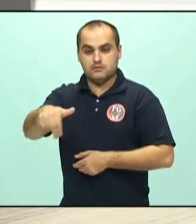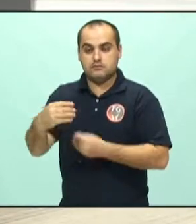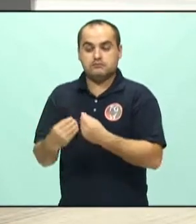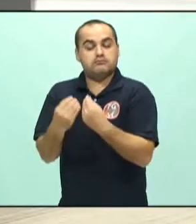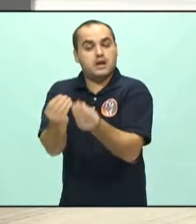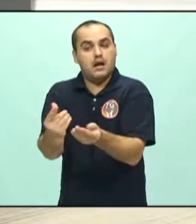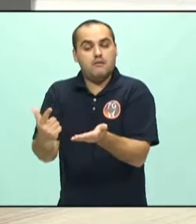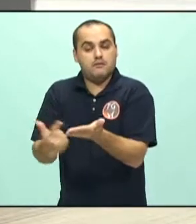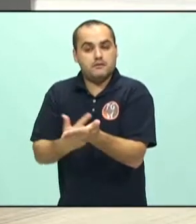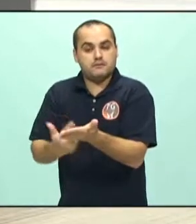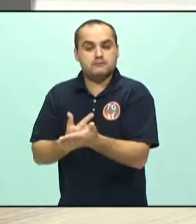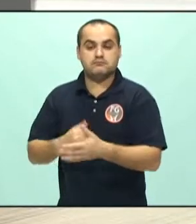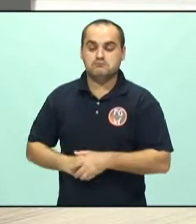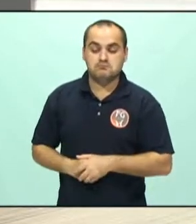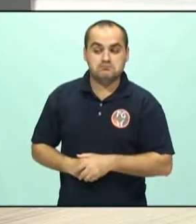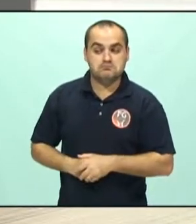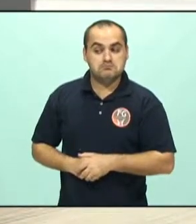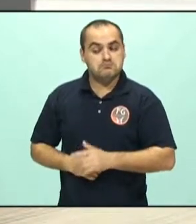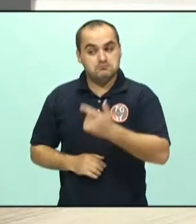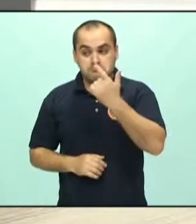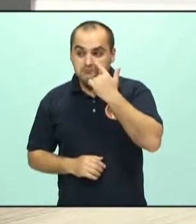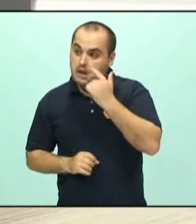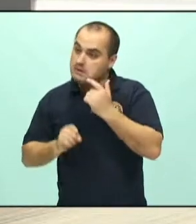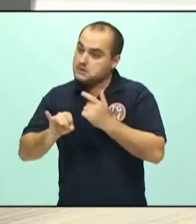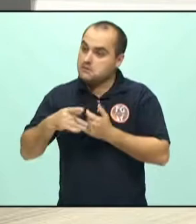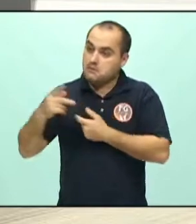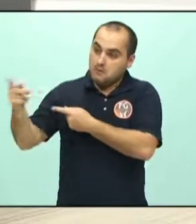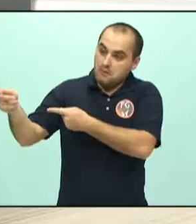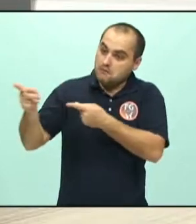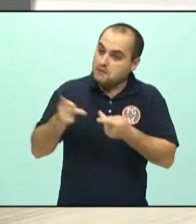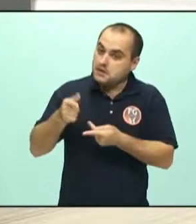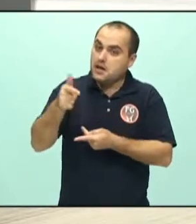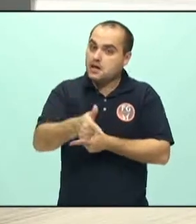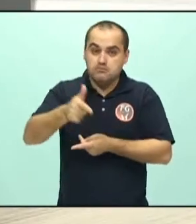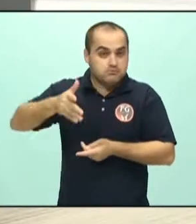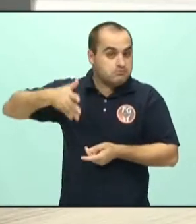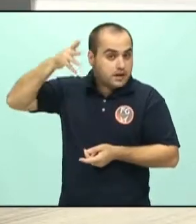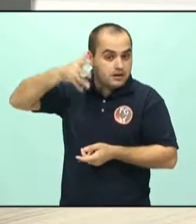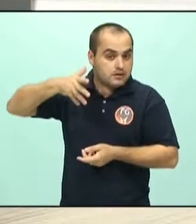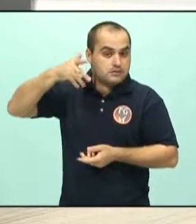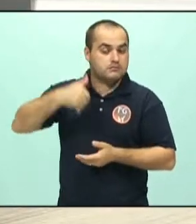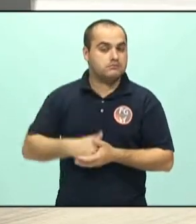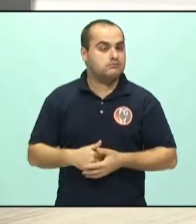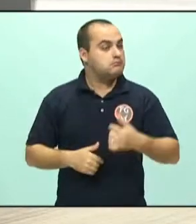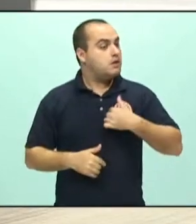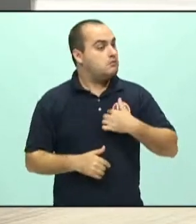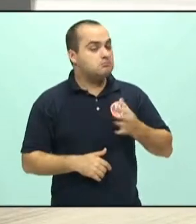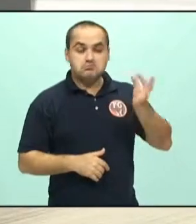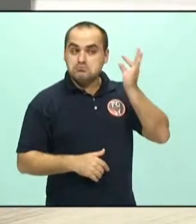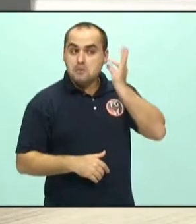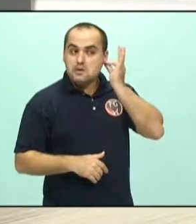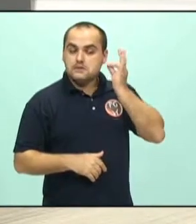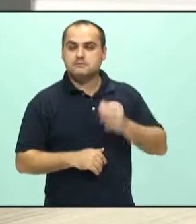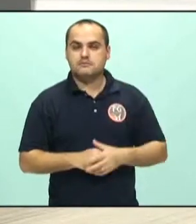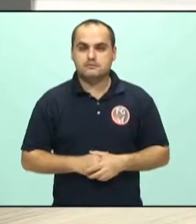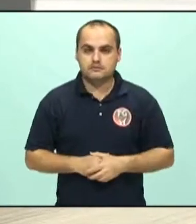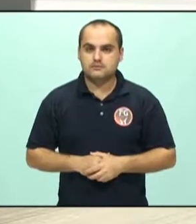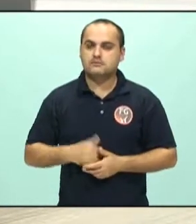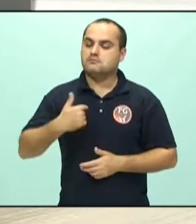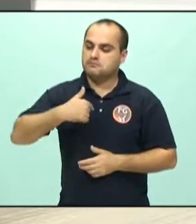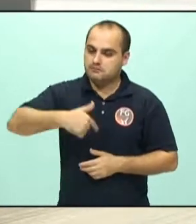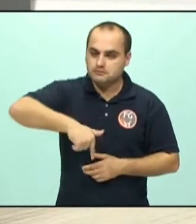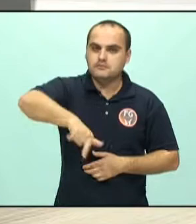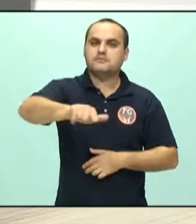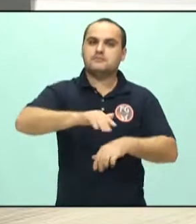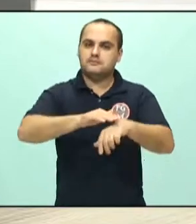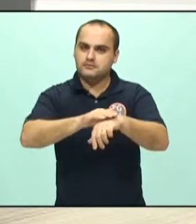gente. De repente, a gente possa convidá-lo para o nosso ciclo de palestra. Eu falei, ótimo. Fui lá, conversei com o